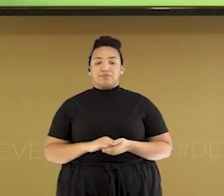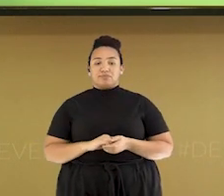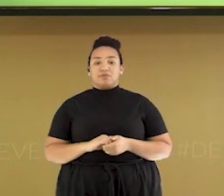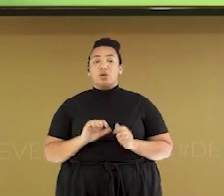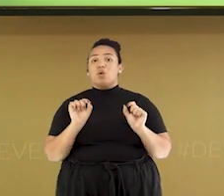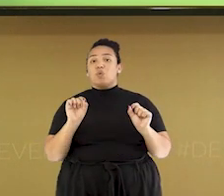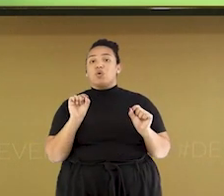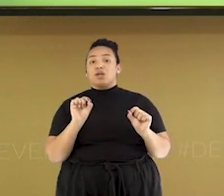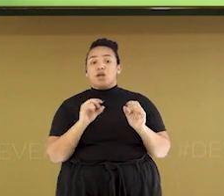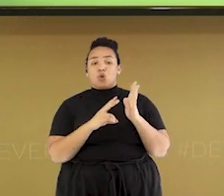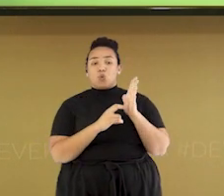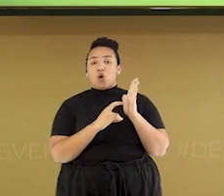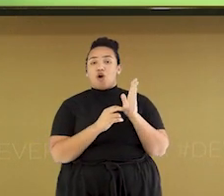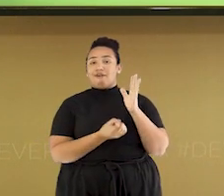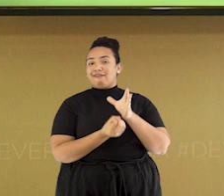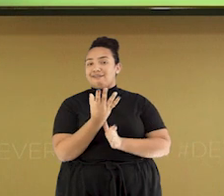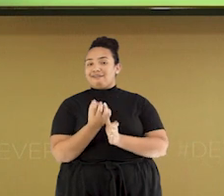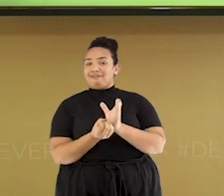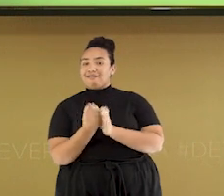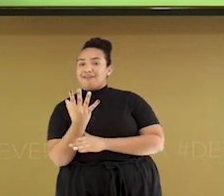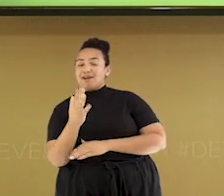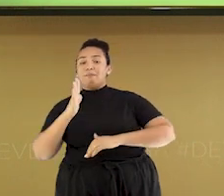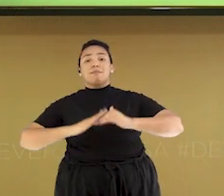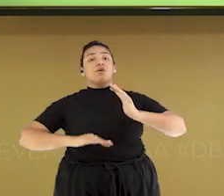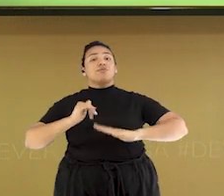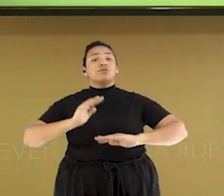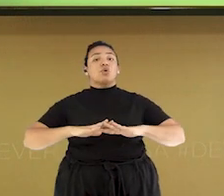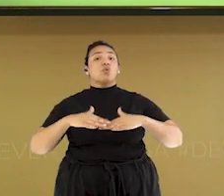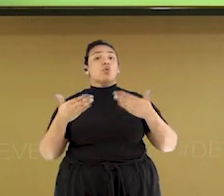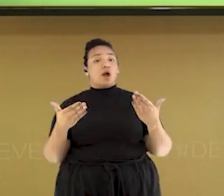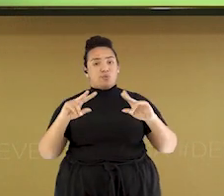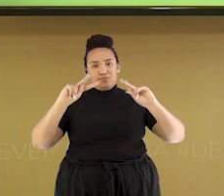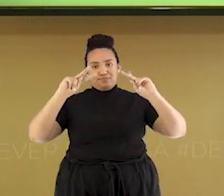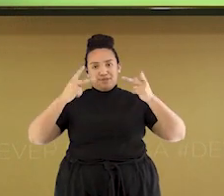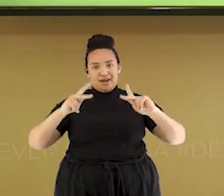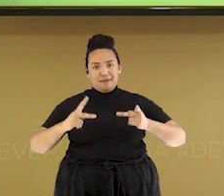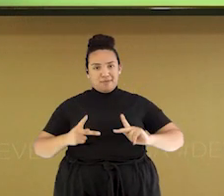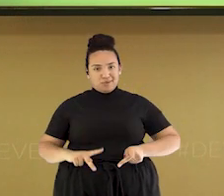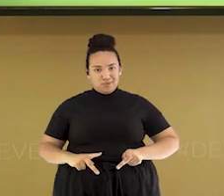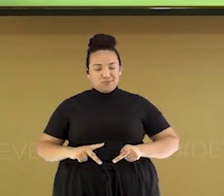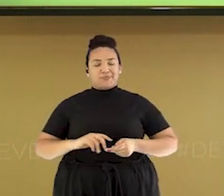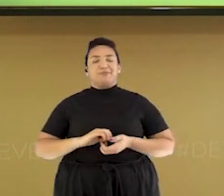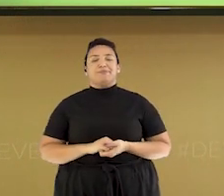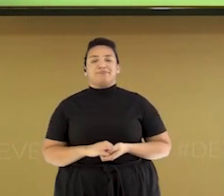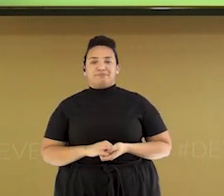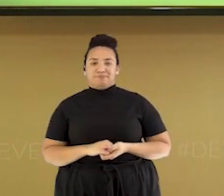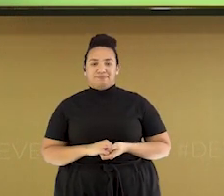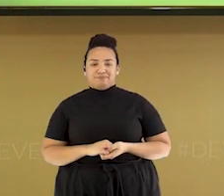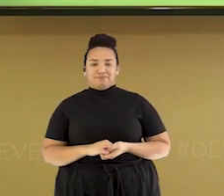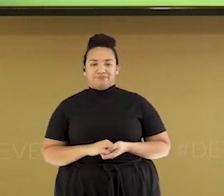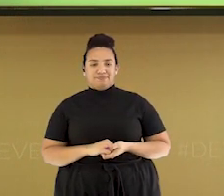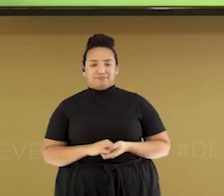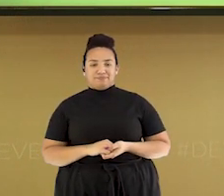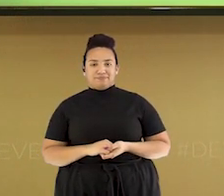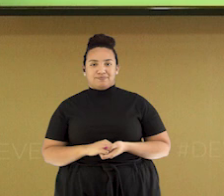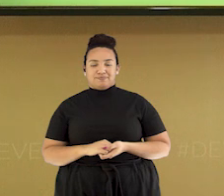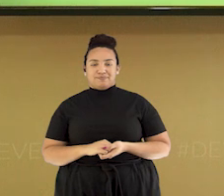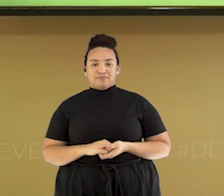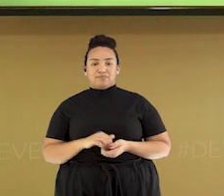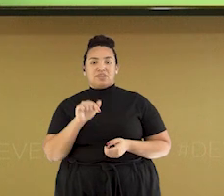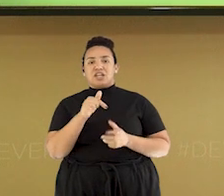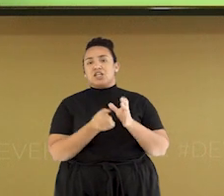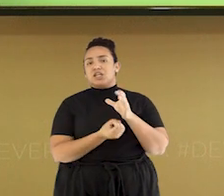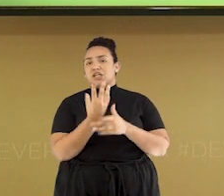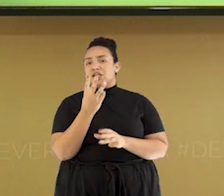alguns códigos. E essa profissão é a profissão do programador. Ele constrói sites,